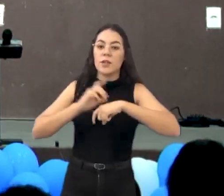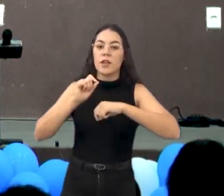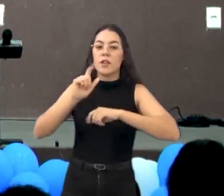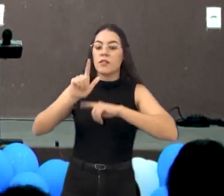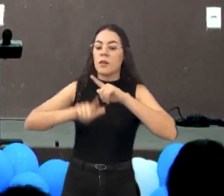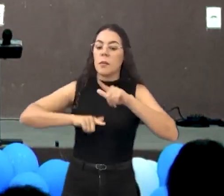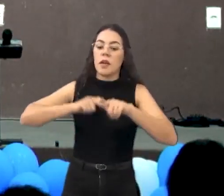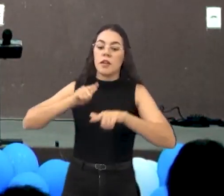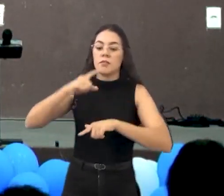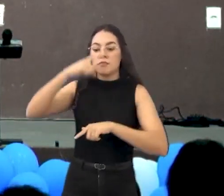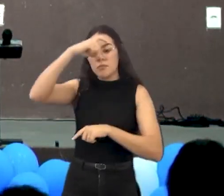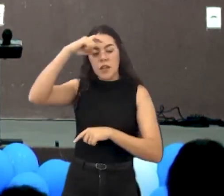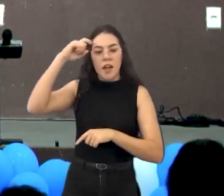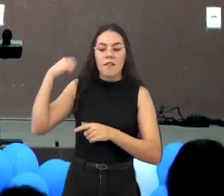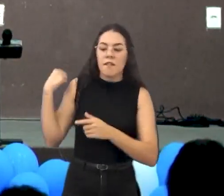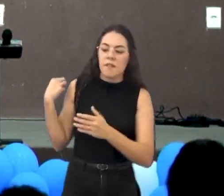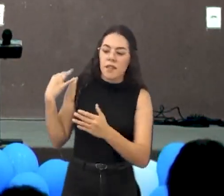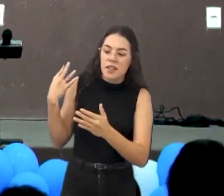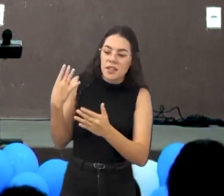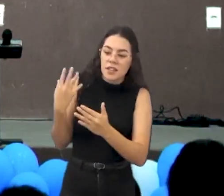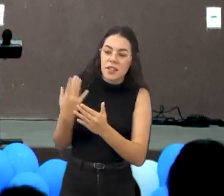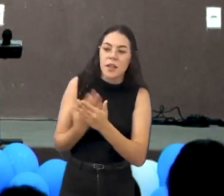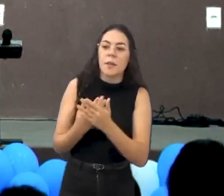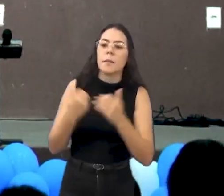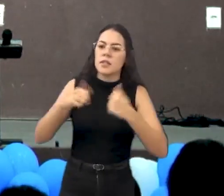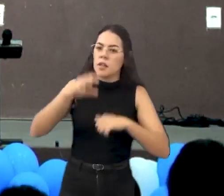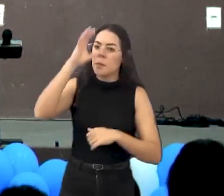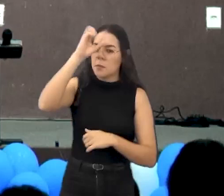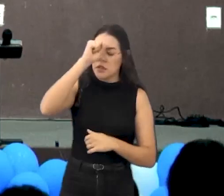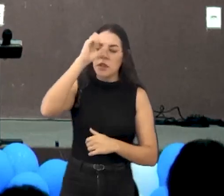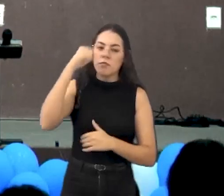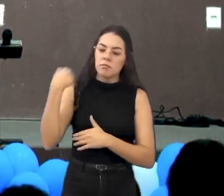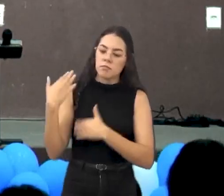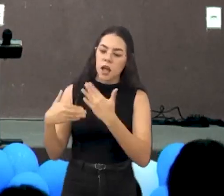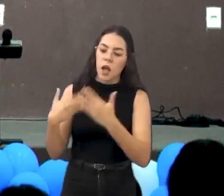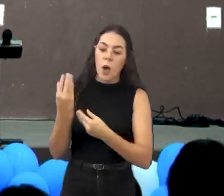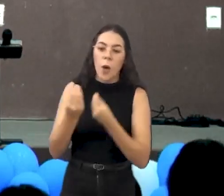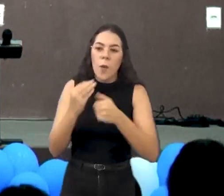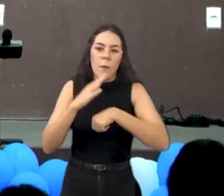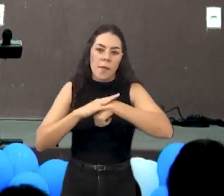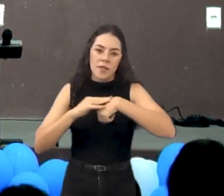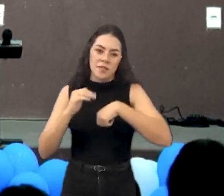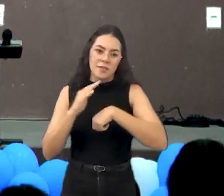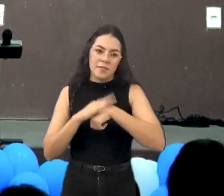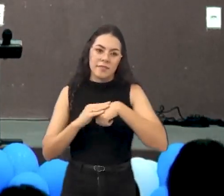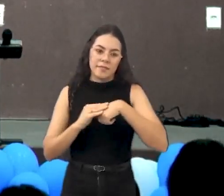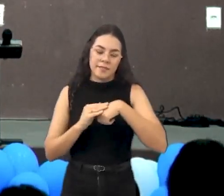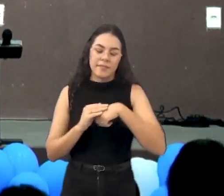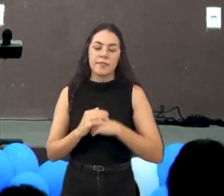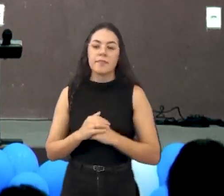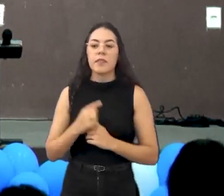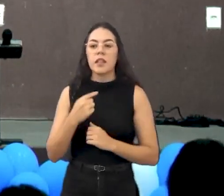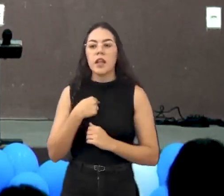vida inteira. Você precisa aprender. É interessante. Eu tenho aí 7 anos de